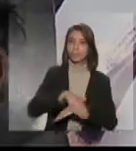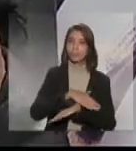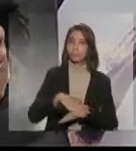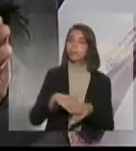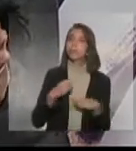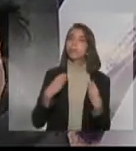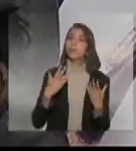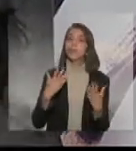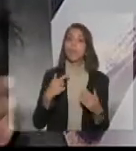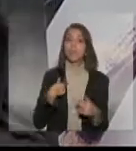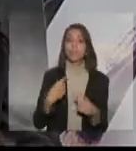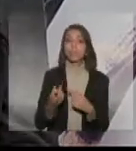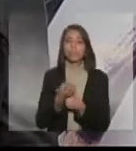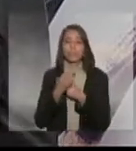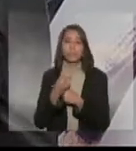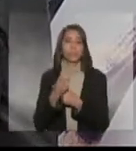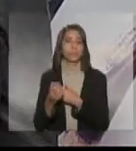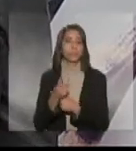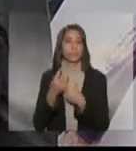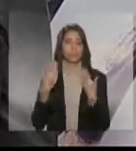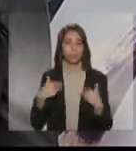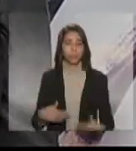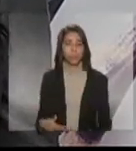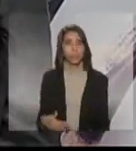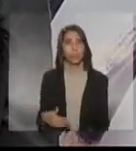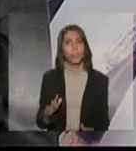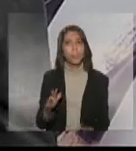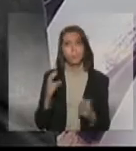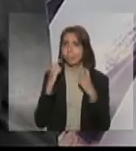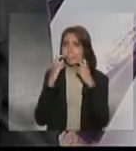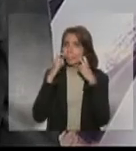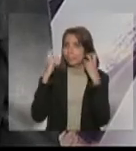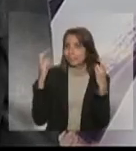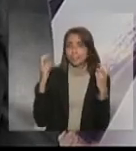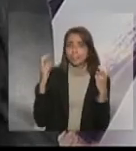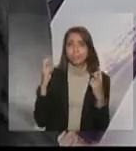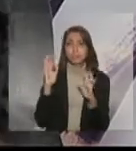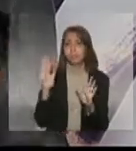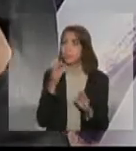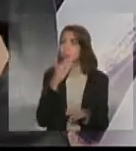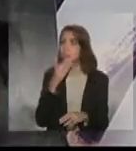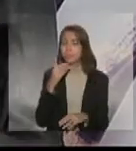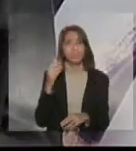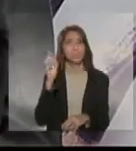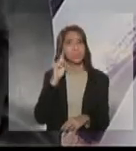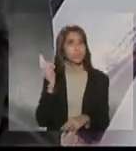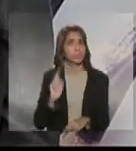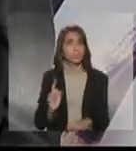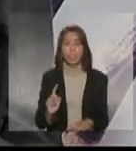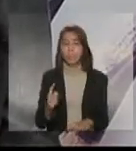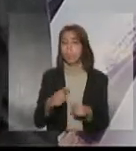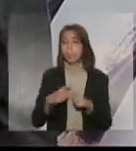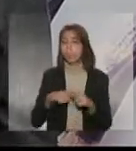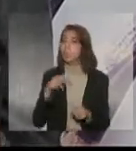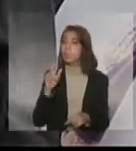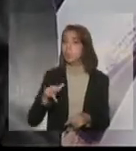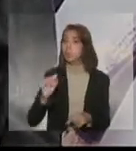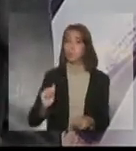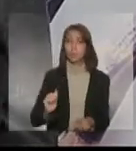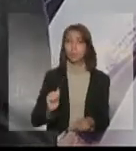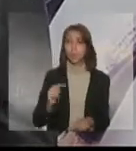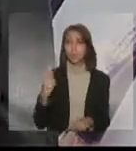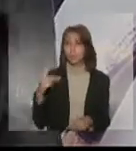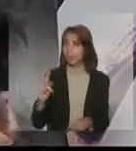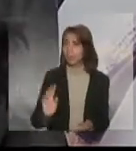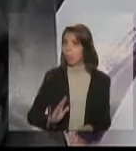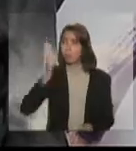pra para se proteger disso sem gente é muito constrangedor se os homens não têm ideia disso claro porque eles nunca passaram